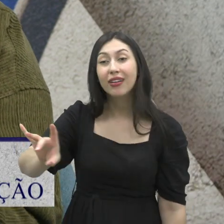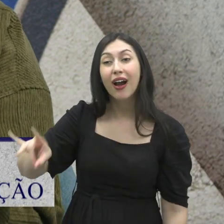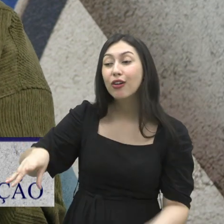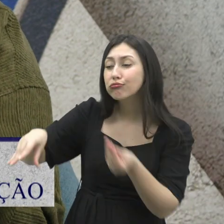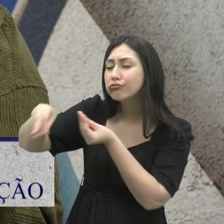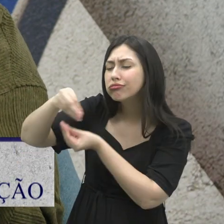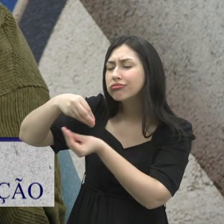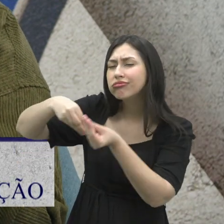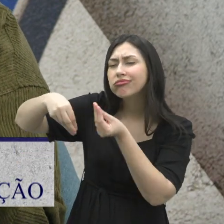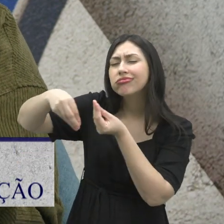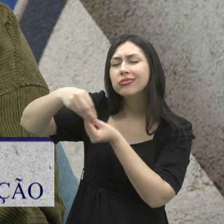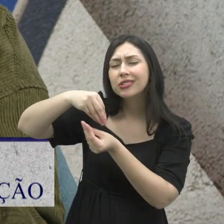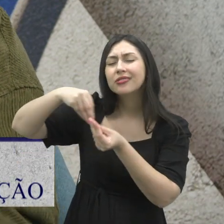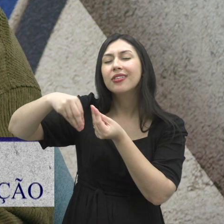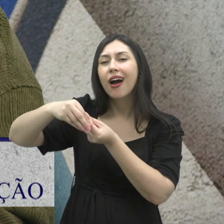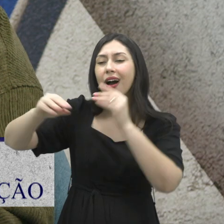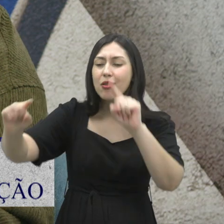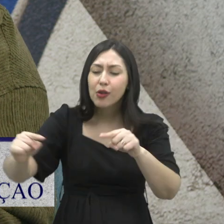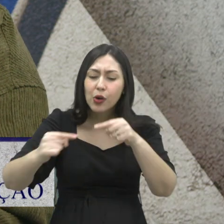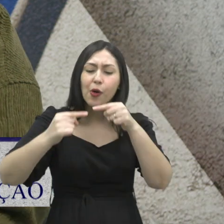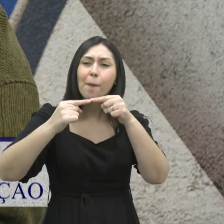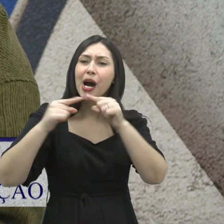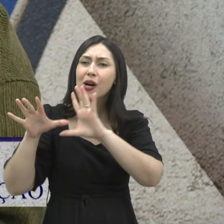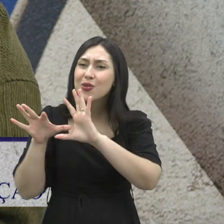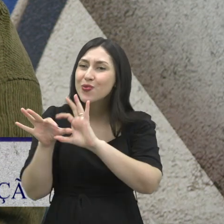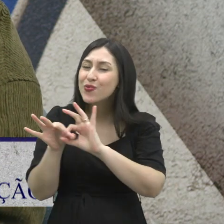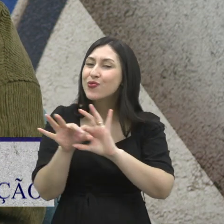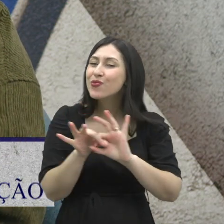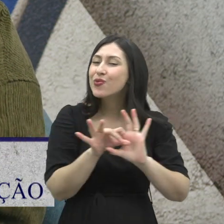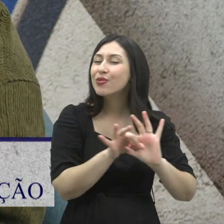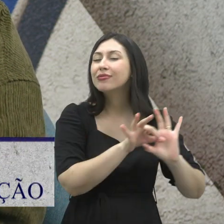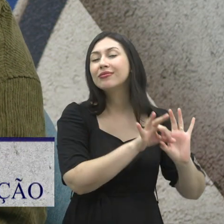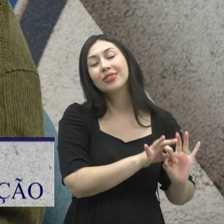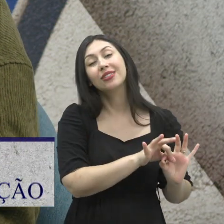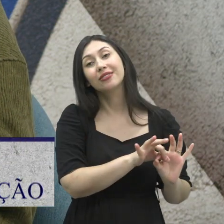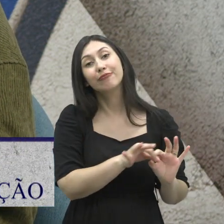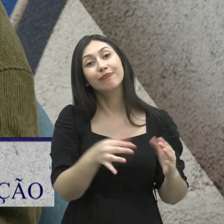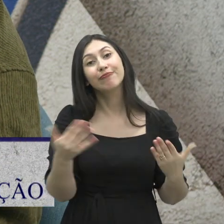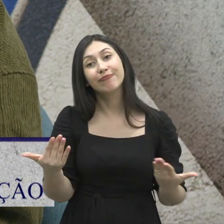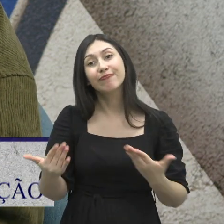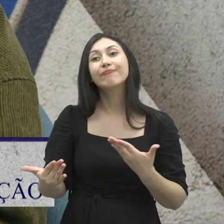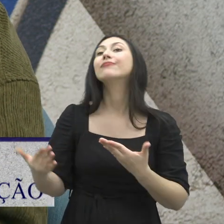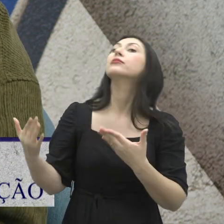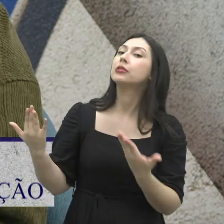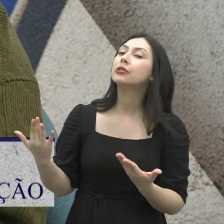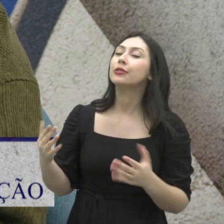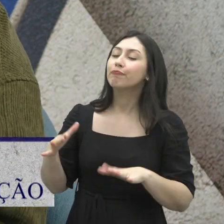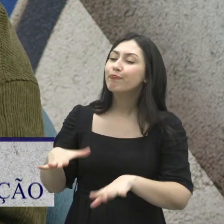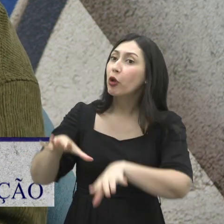realidade deles para o conteúdo, para o nosso contexto ali em sala de aula e, né, a formação. Lógico. Com certeza.